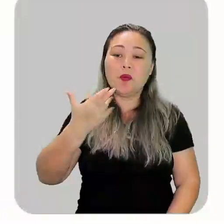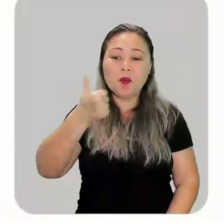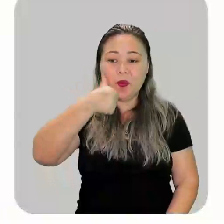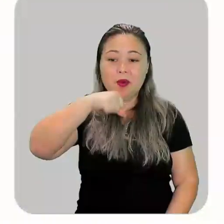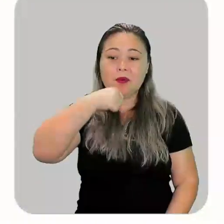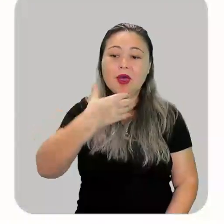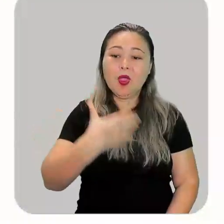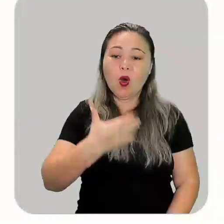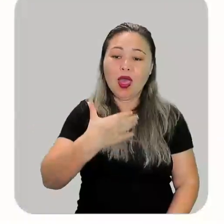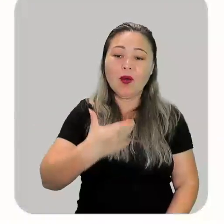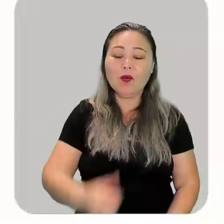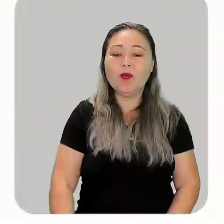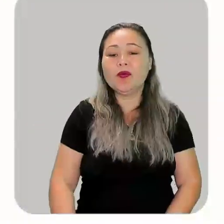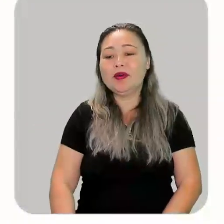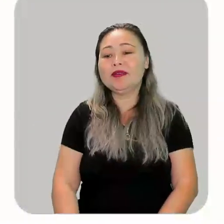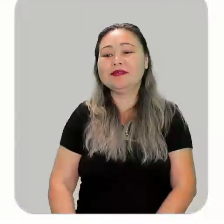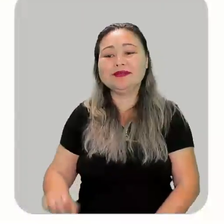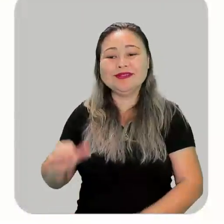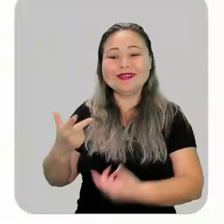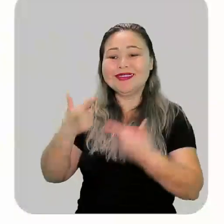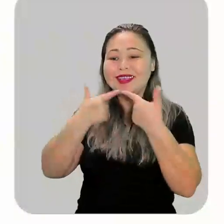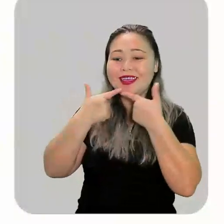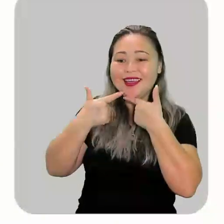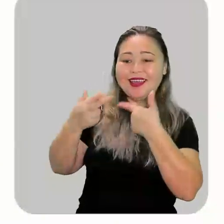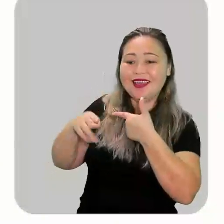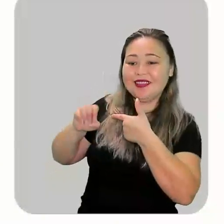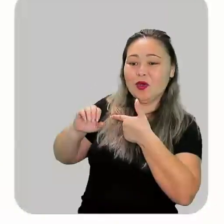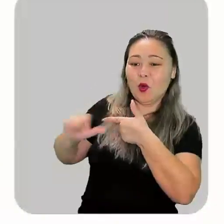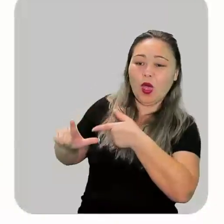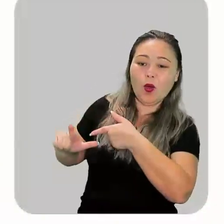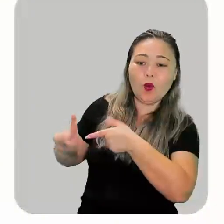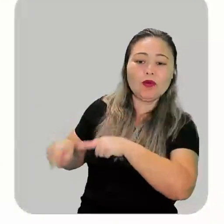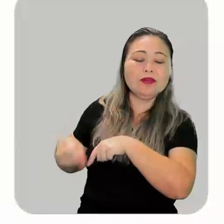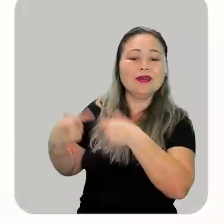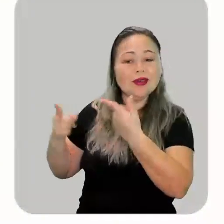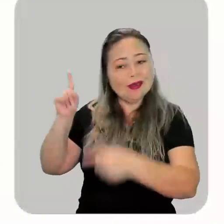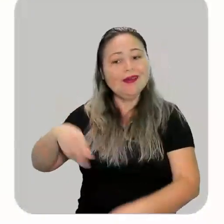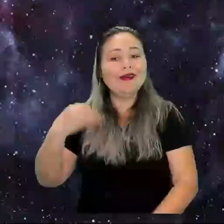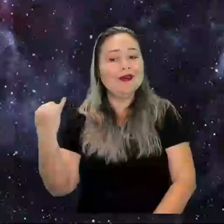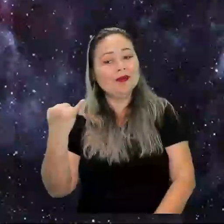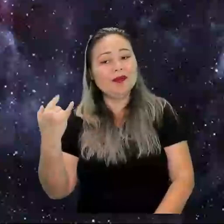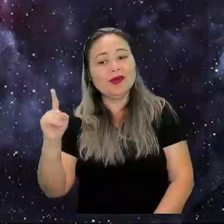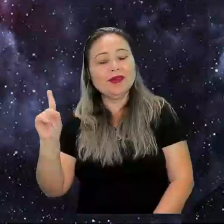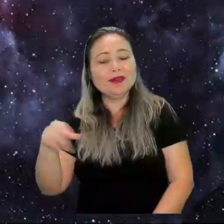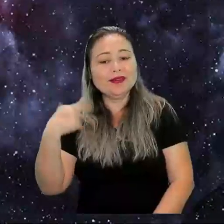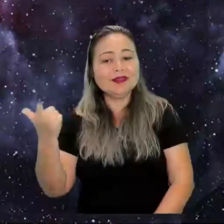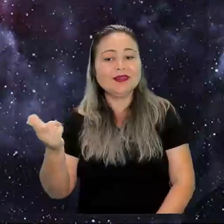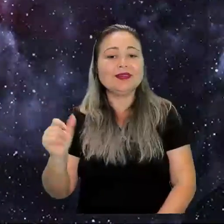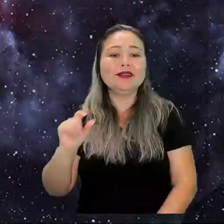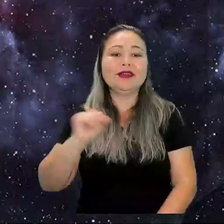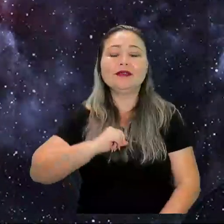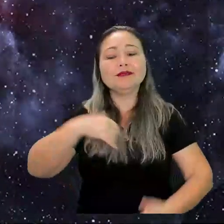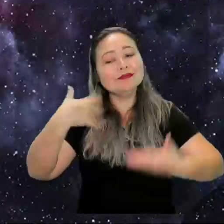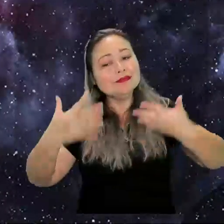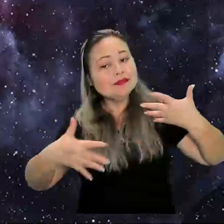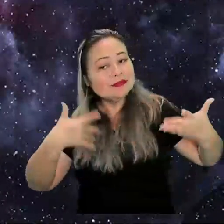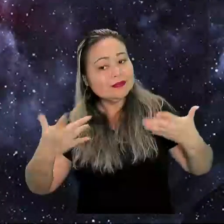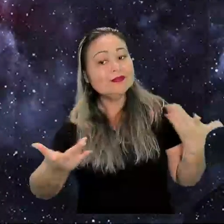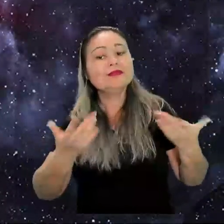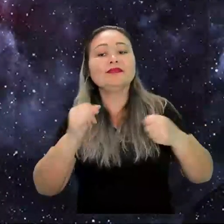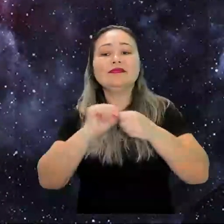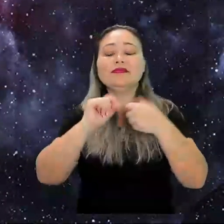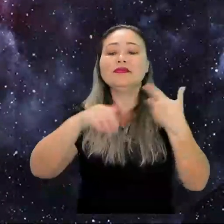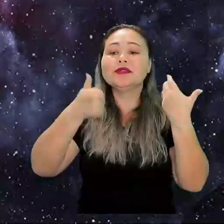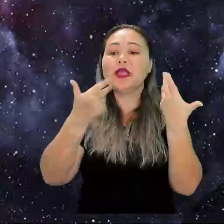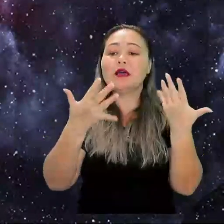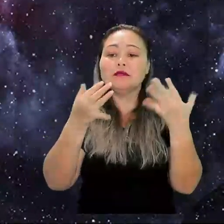Olha que legal. Então, olha aí, a gente dá umas risadinhas aí boas, mas é importante, né, a gente trazer isso aí, porque dá para dar uma descontraída, mas também